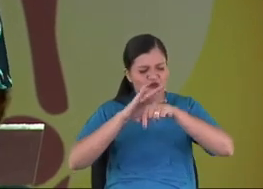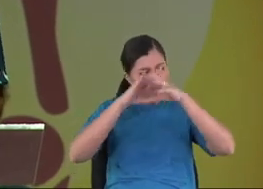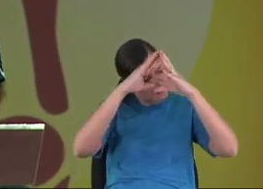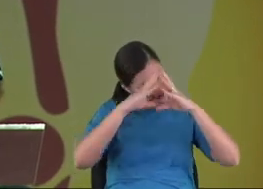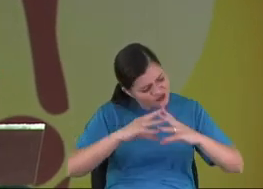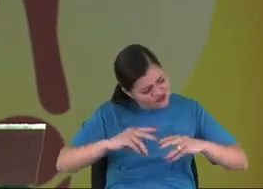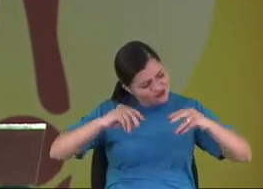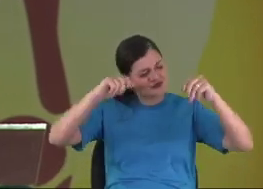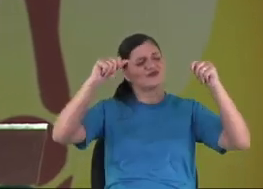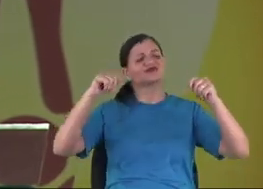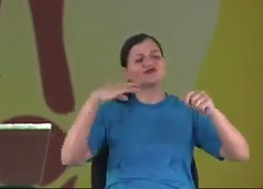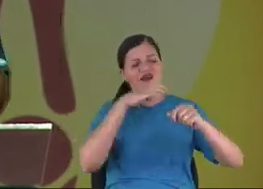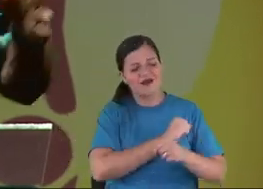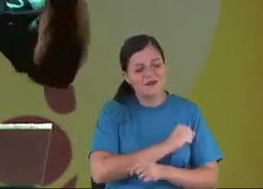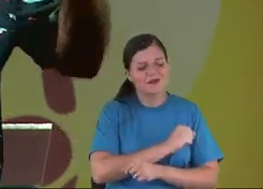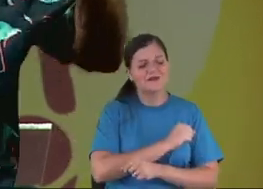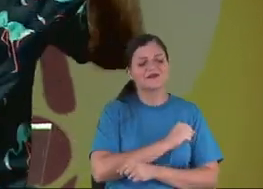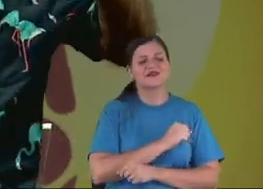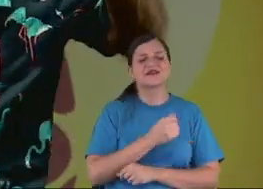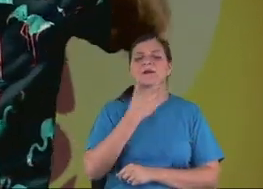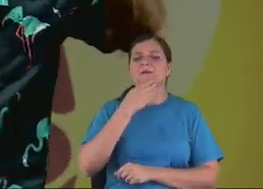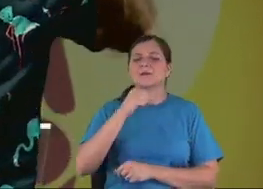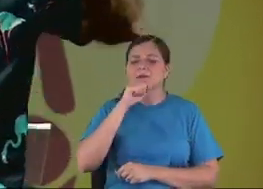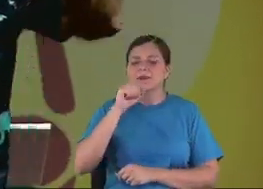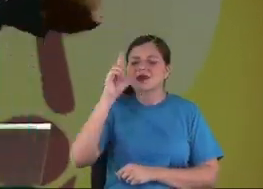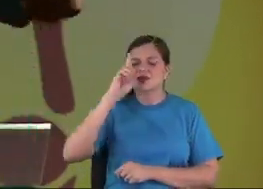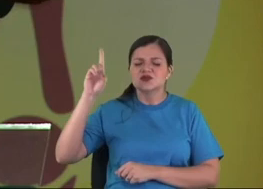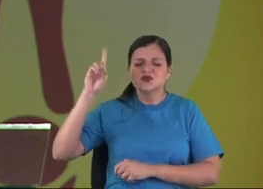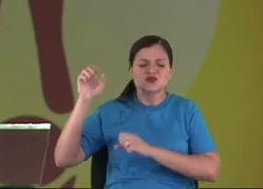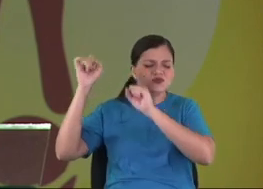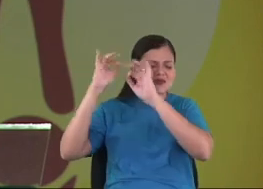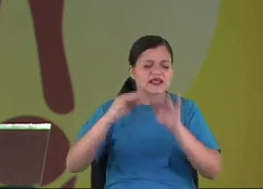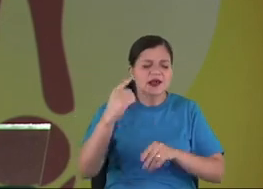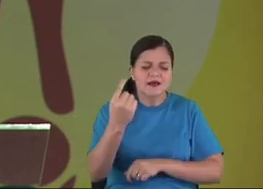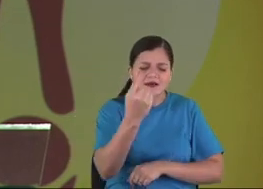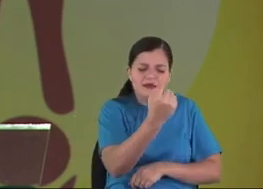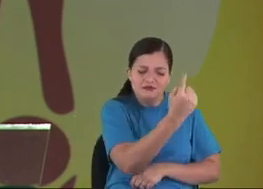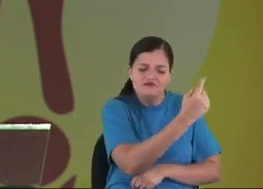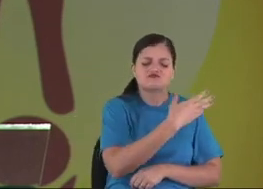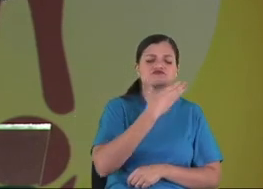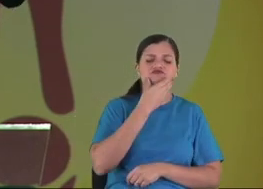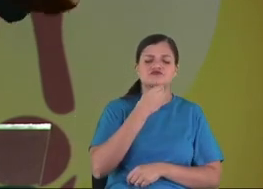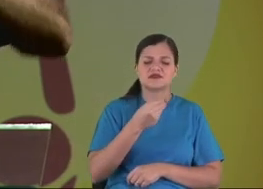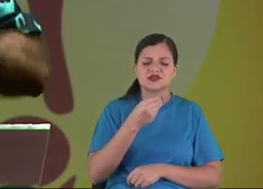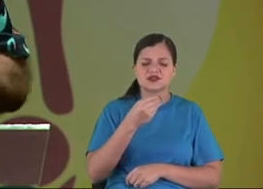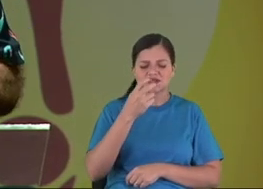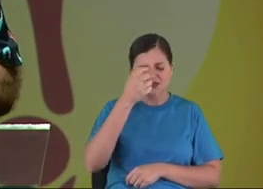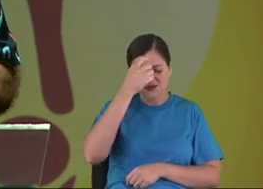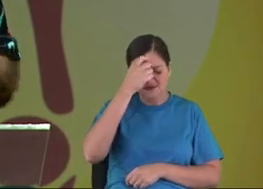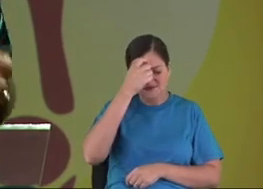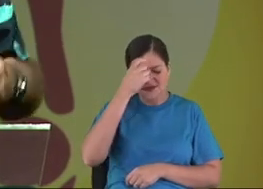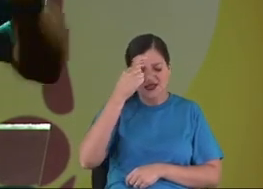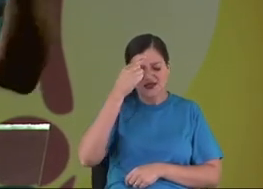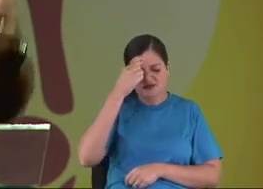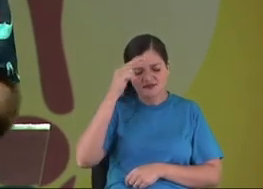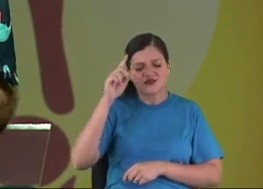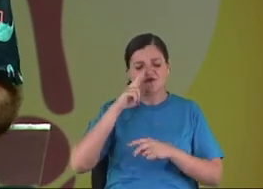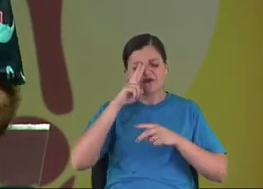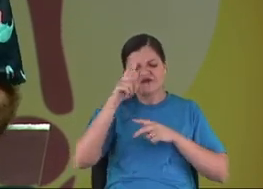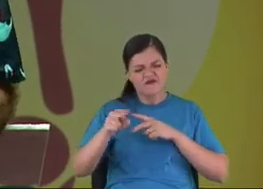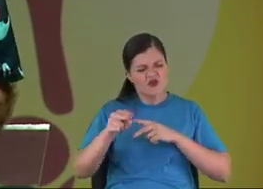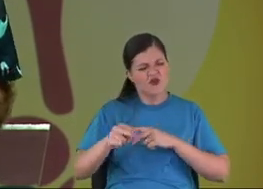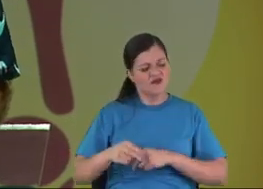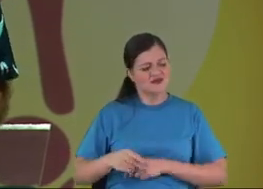cure rapidamente. Pai, que tu dês a cada um desses homens, Senhor, discernimento, força,